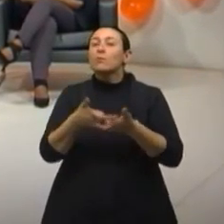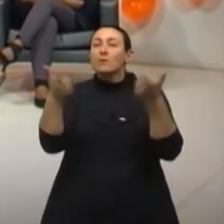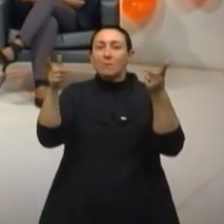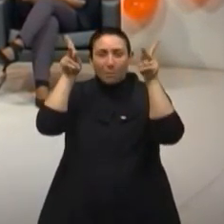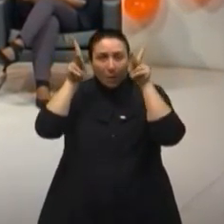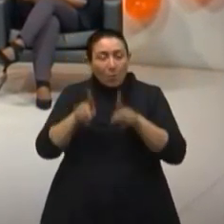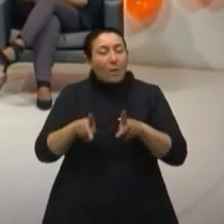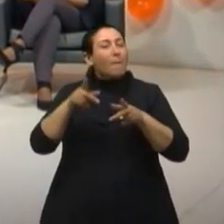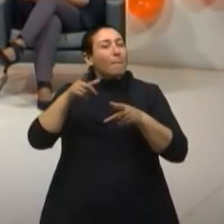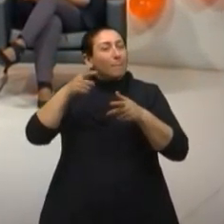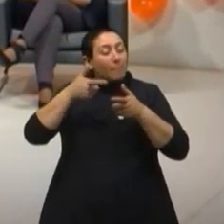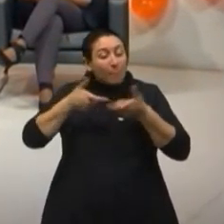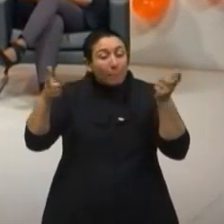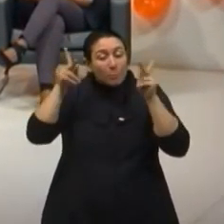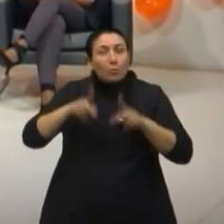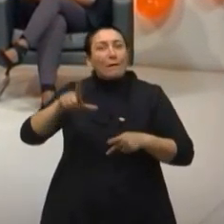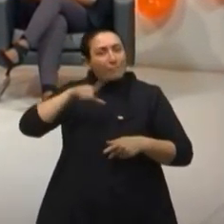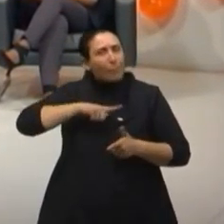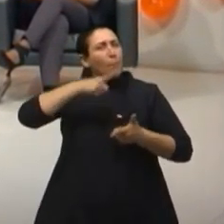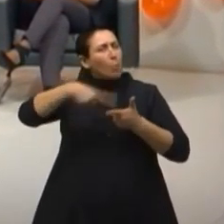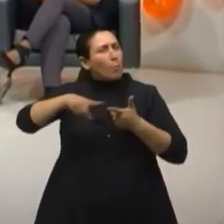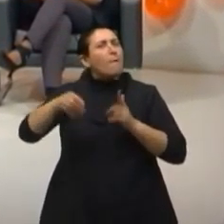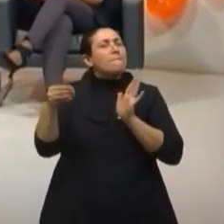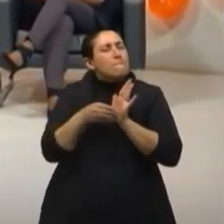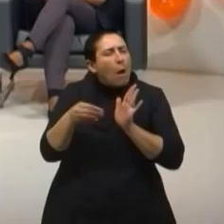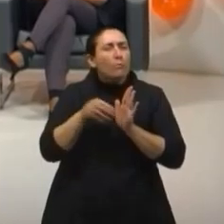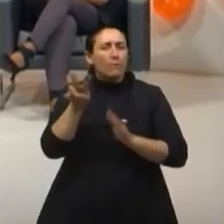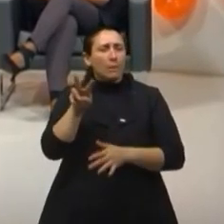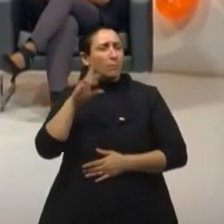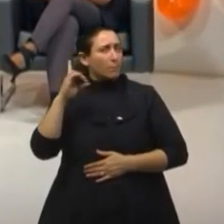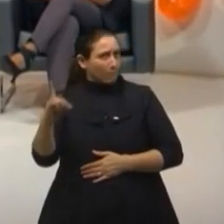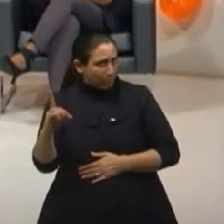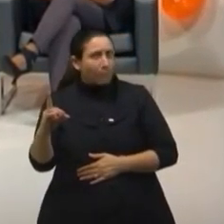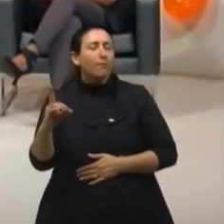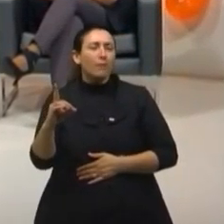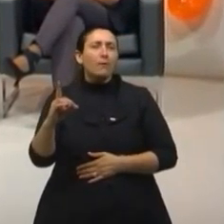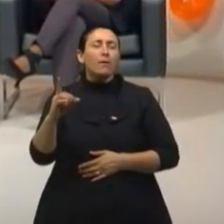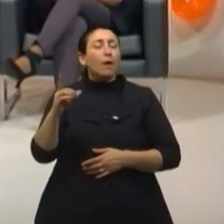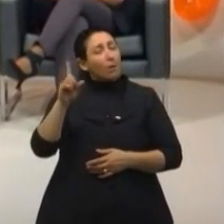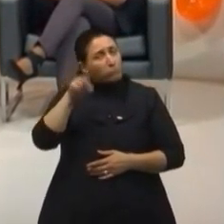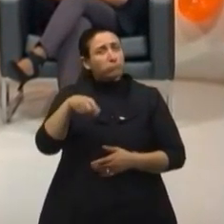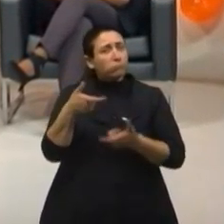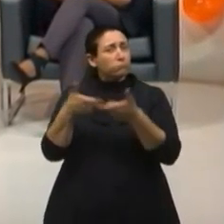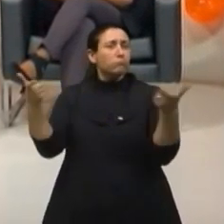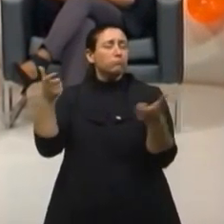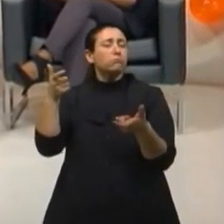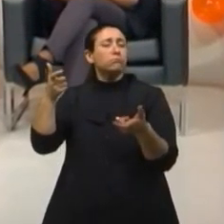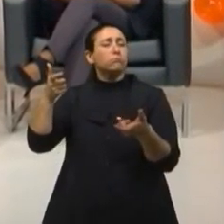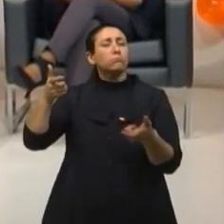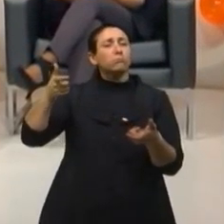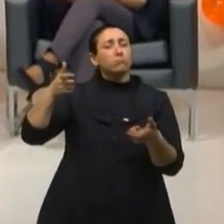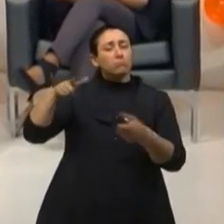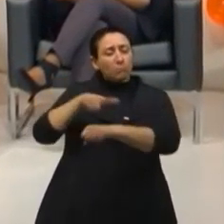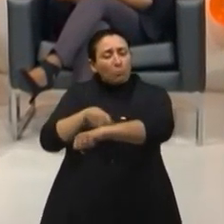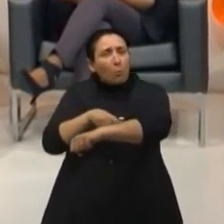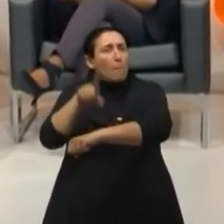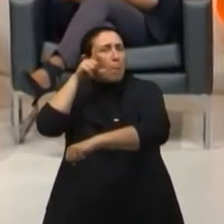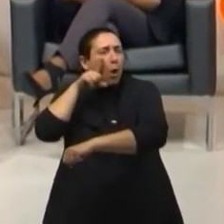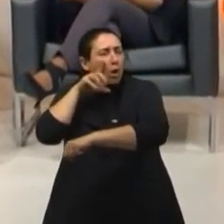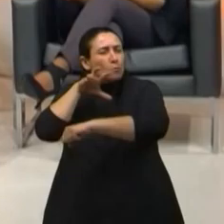vitamina D que em estudos e mostra em função até fisiológica são das pessoas de quanto mais